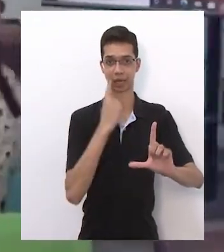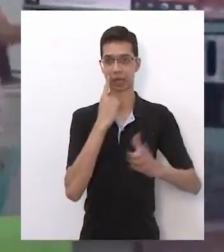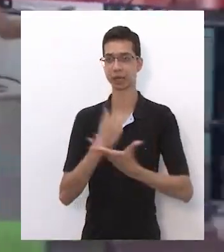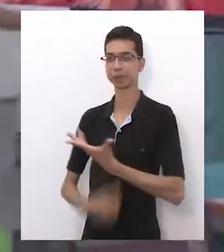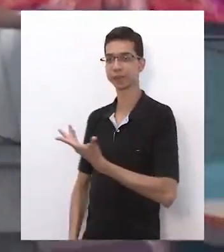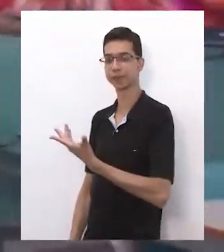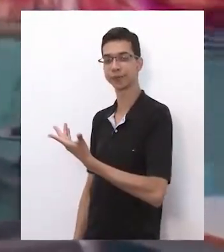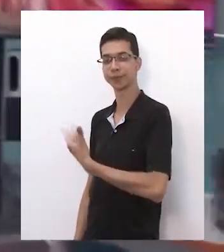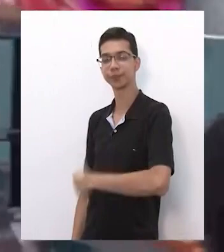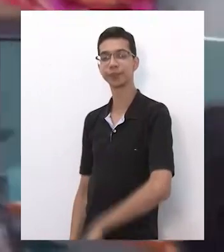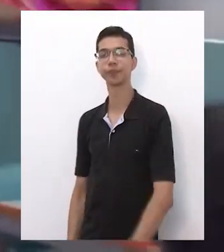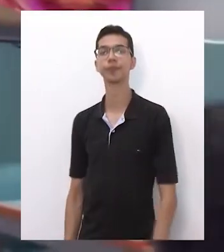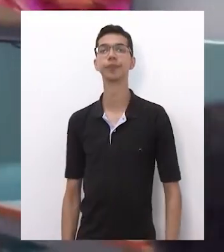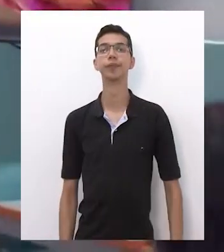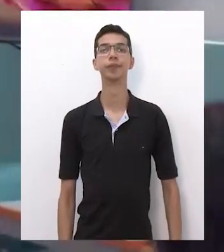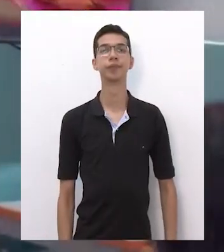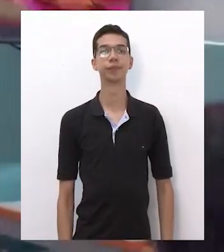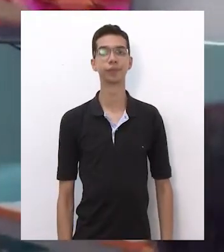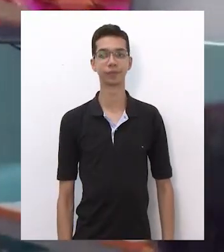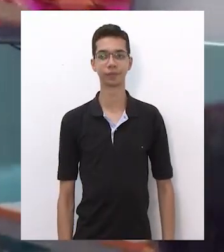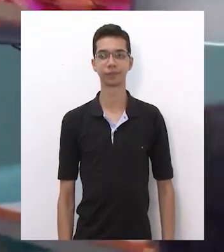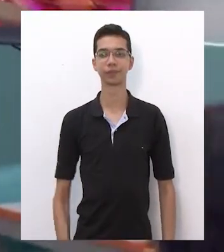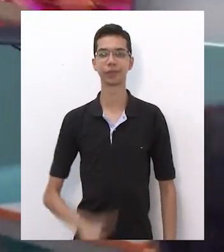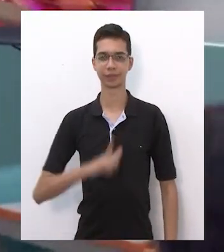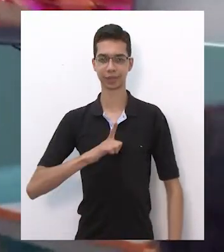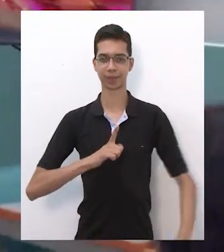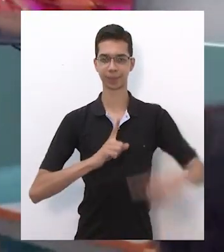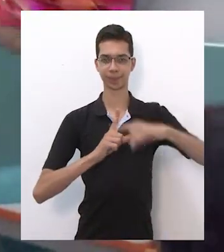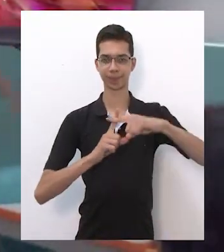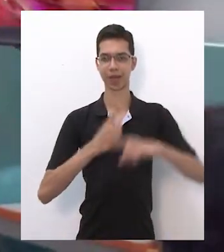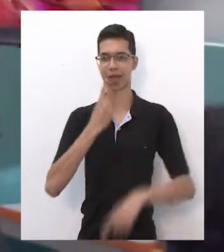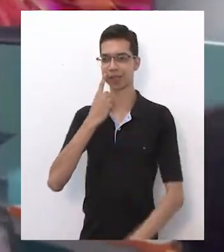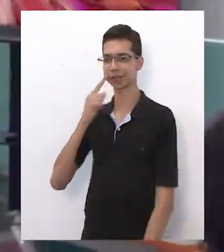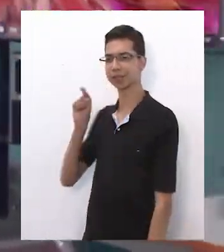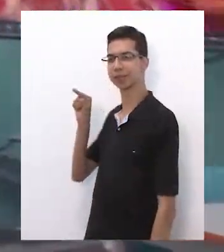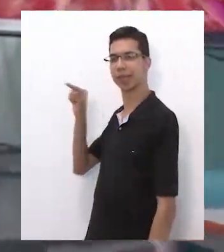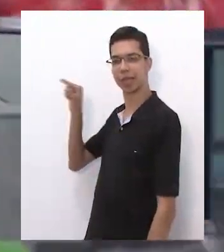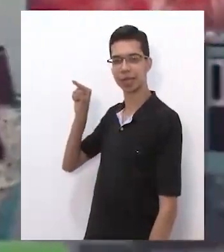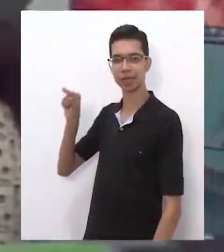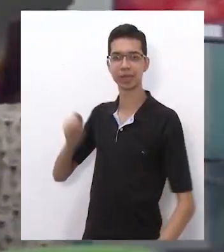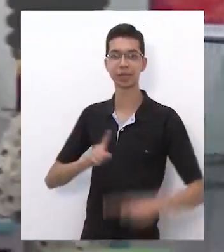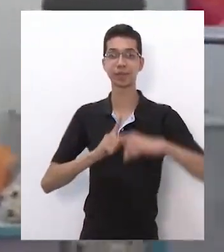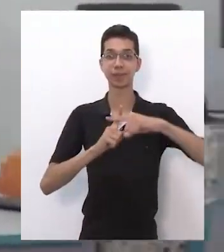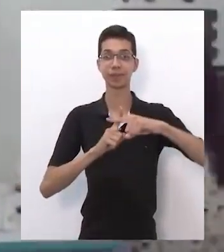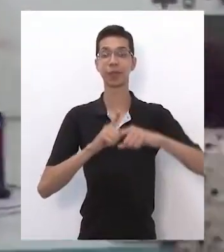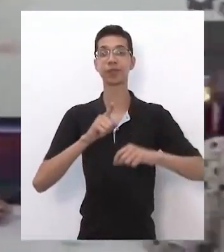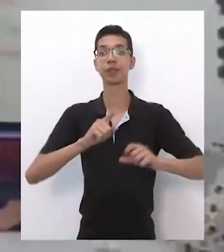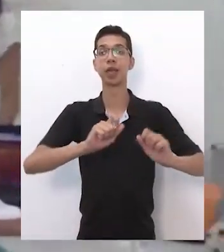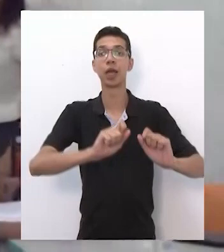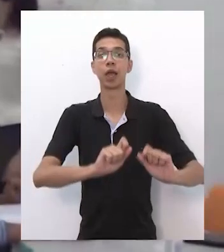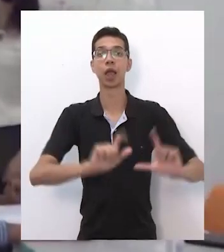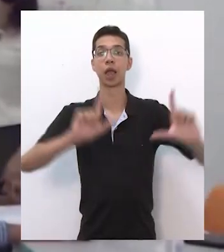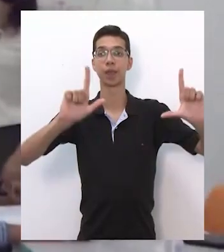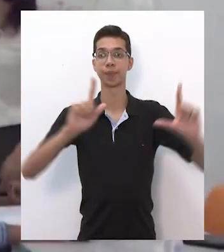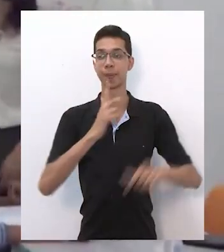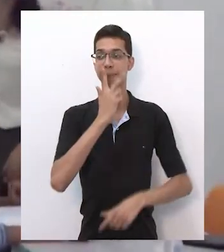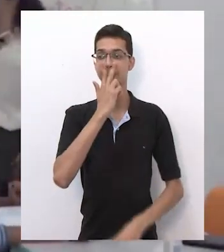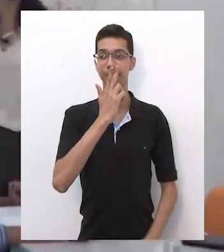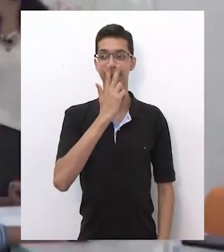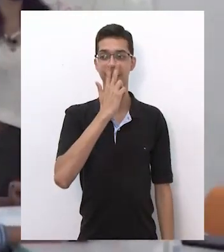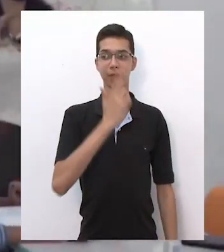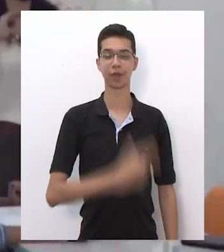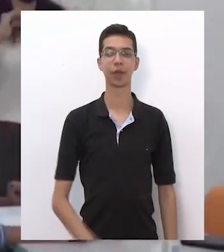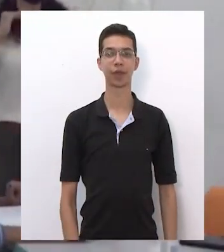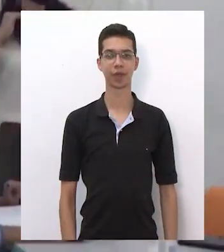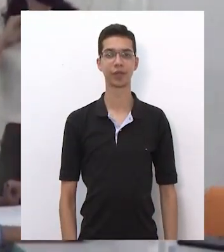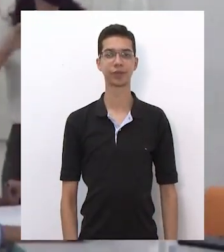Aqui tem um maisinho. E aí aqui a gente vai, quando a gente clica aqui no maisinho, a gente vai abrir como se fossem post-its. Eu vou pedir